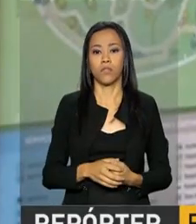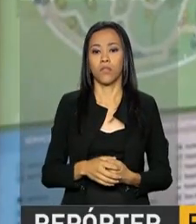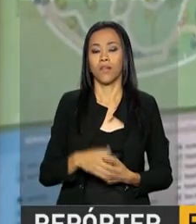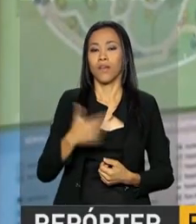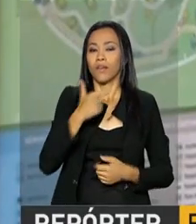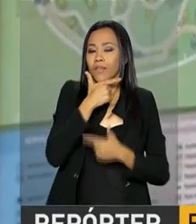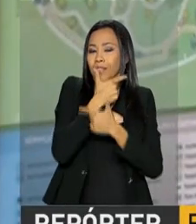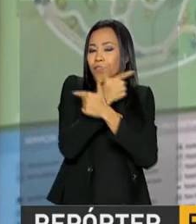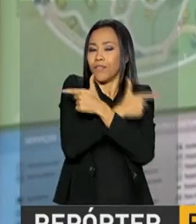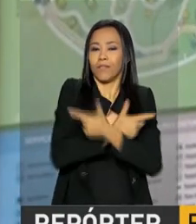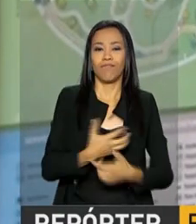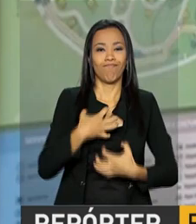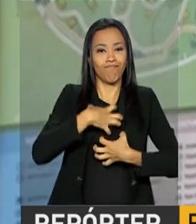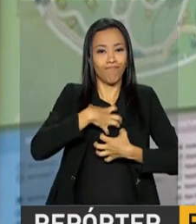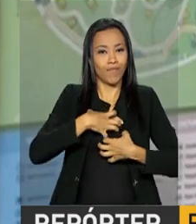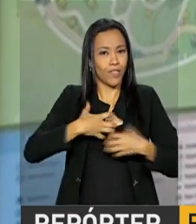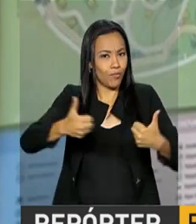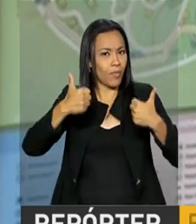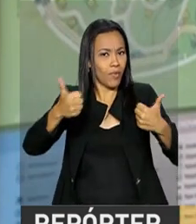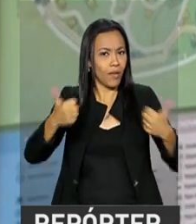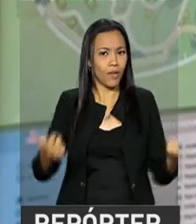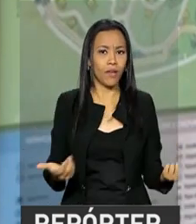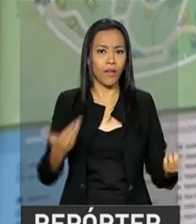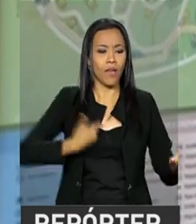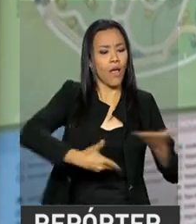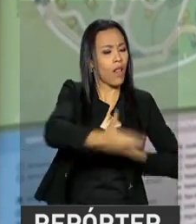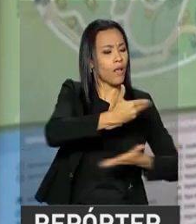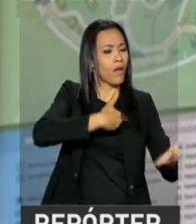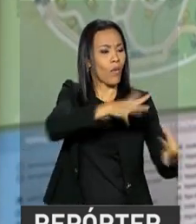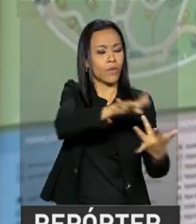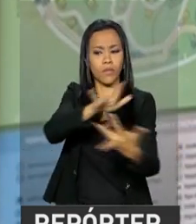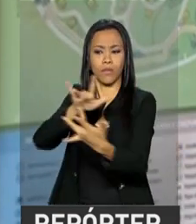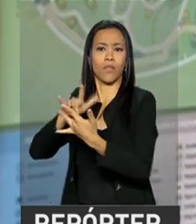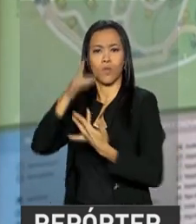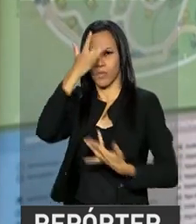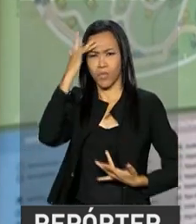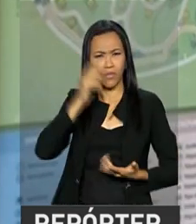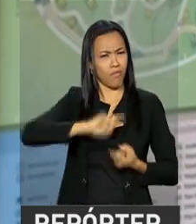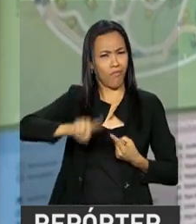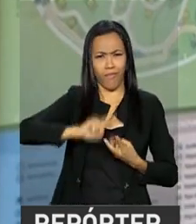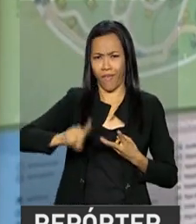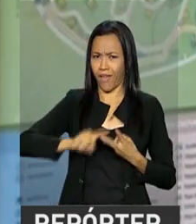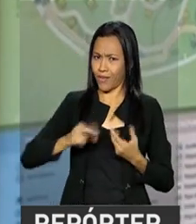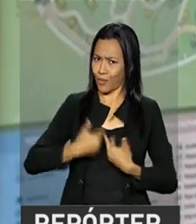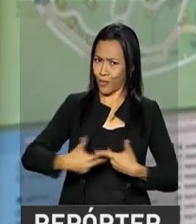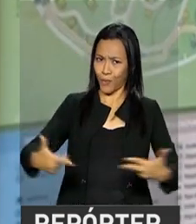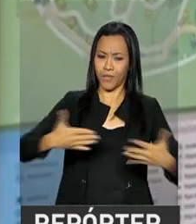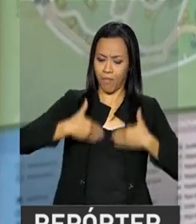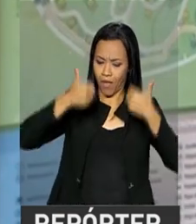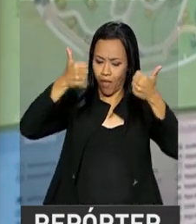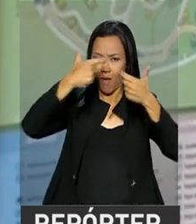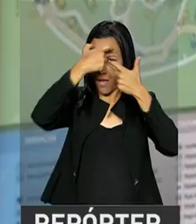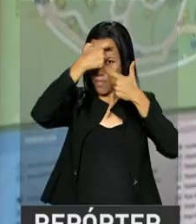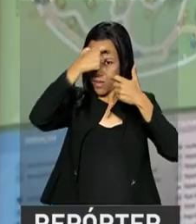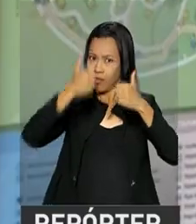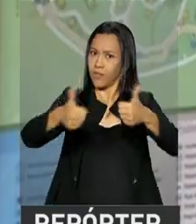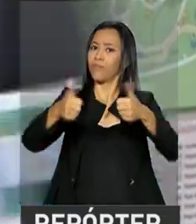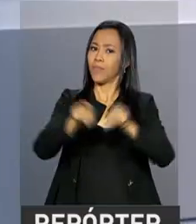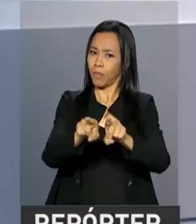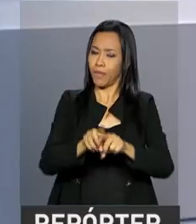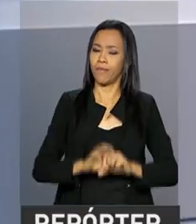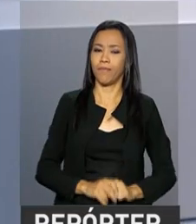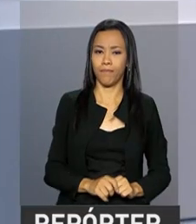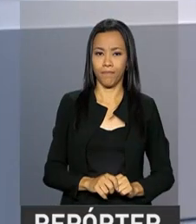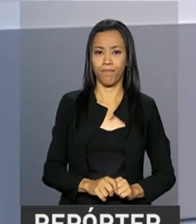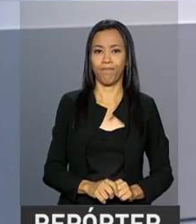no meu bomar no relacionamento com as pessoas um monte de coisa né at fica melhor da cabeça também